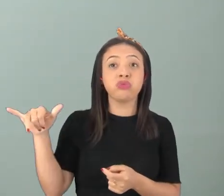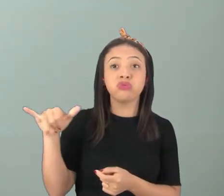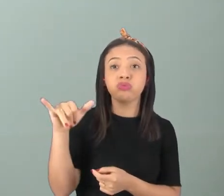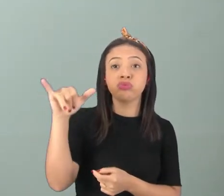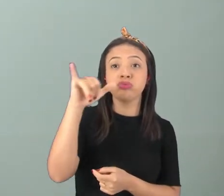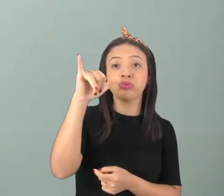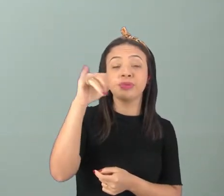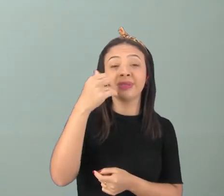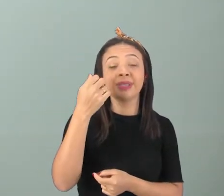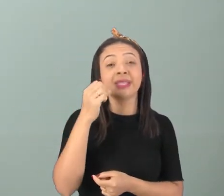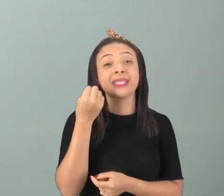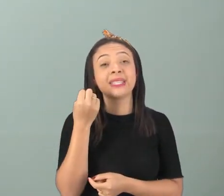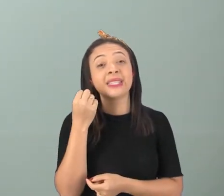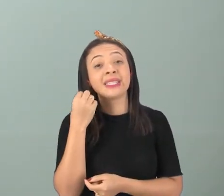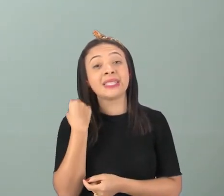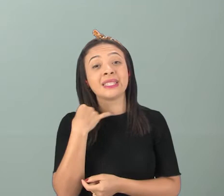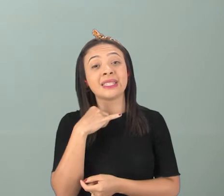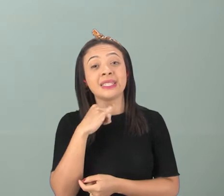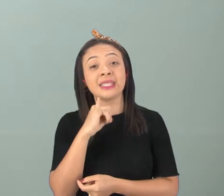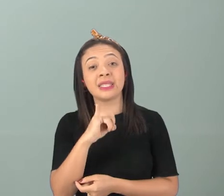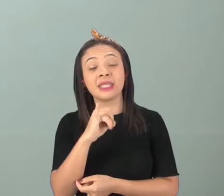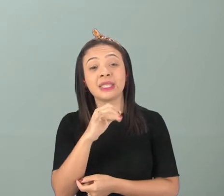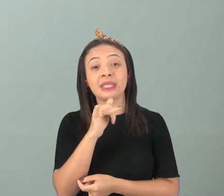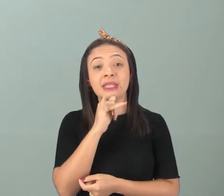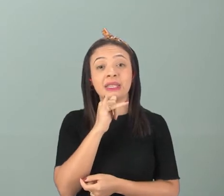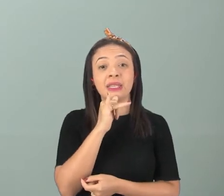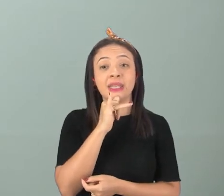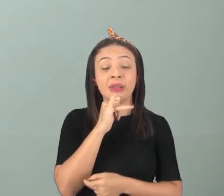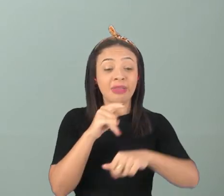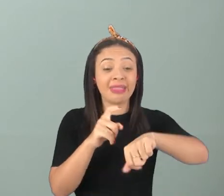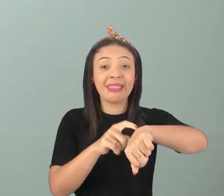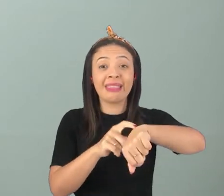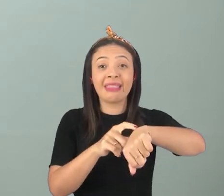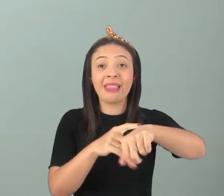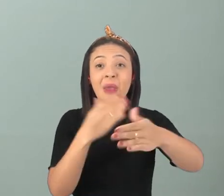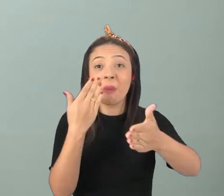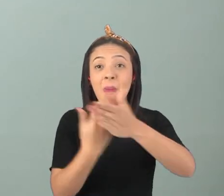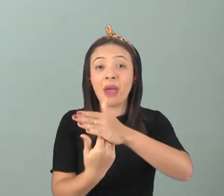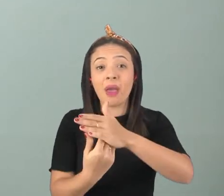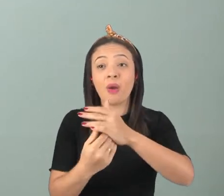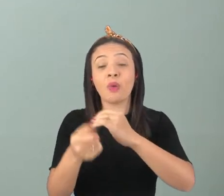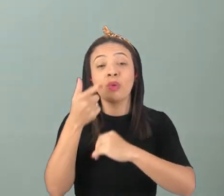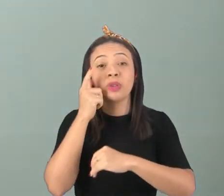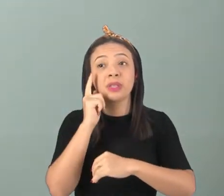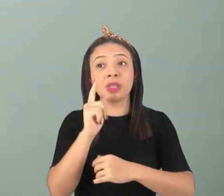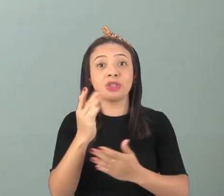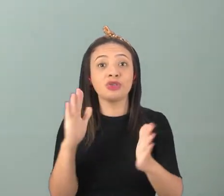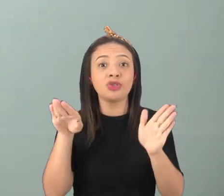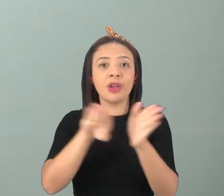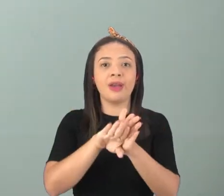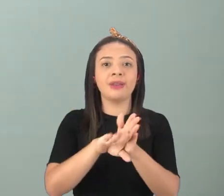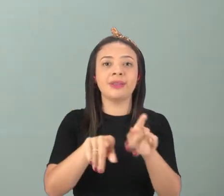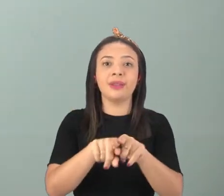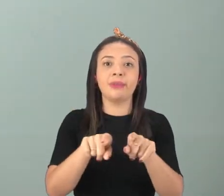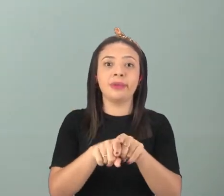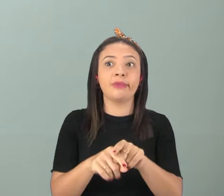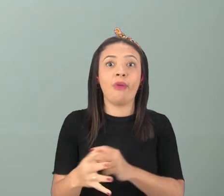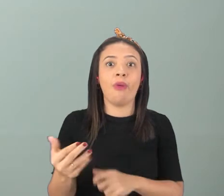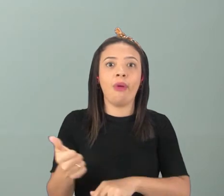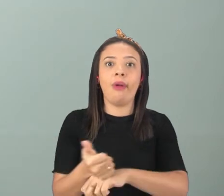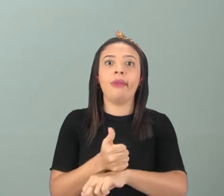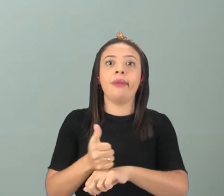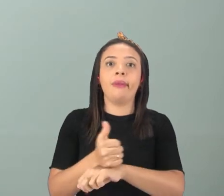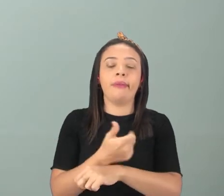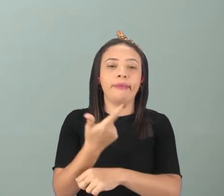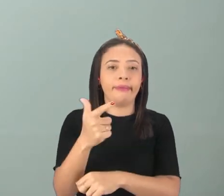interestadual, quanto tempo gasta para chegar no município destino, não é verdade? Fora a qualidade do transporte, que isso a gente nem se